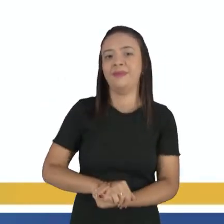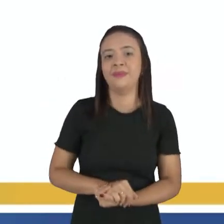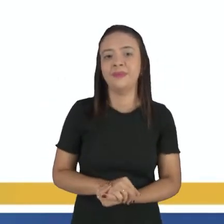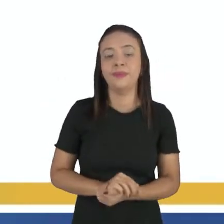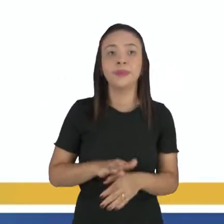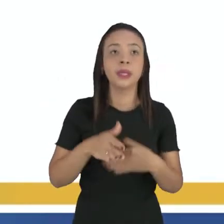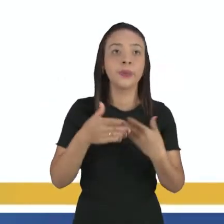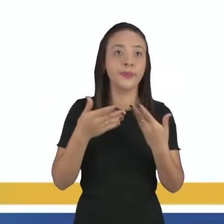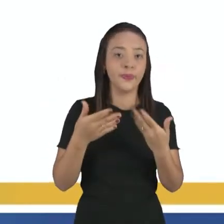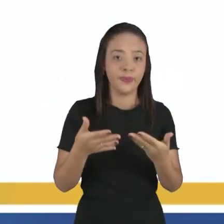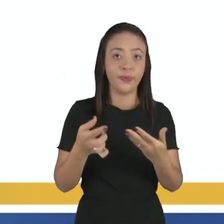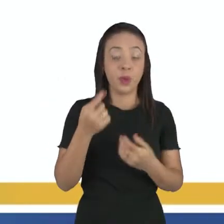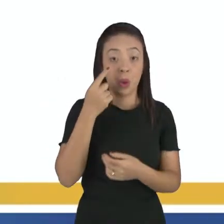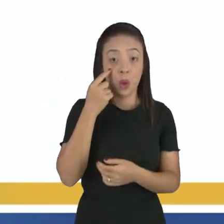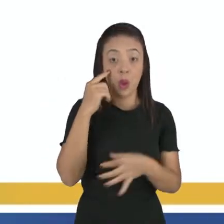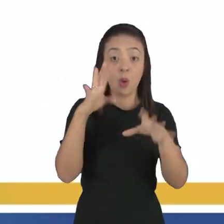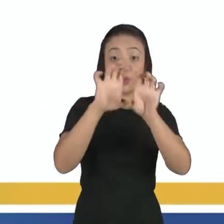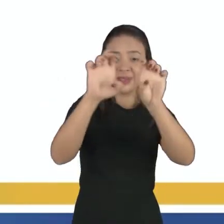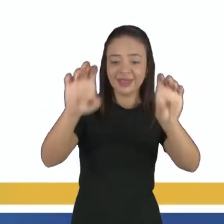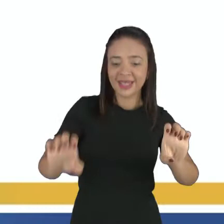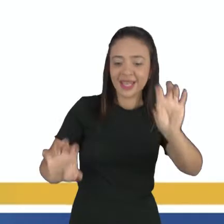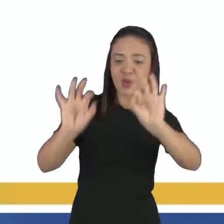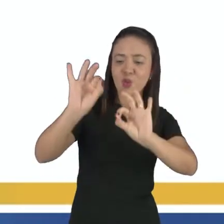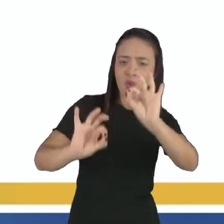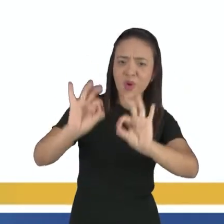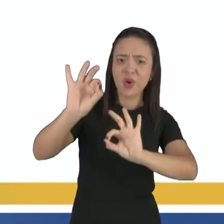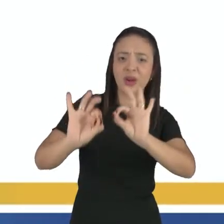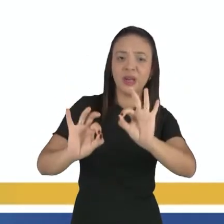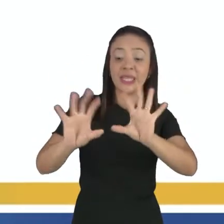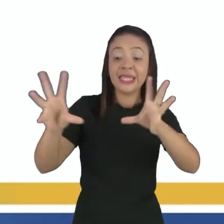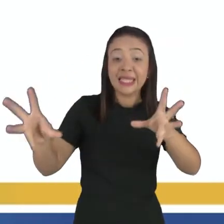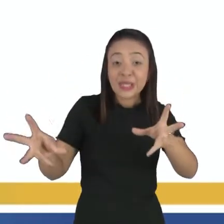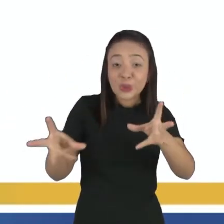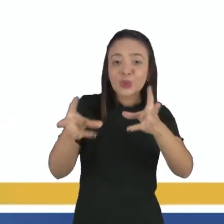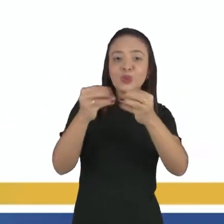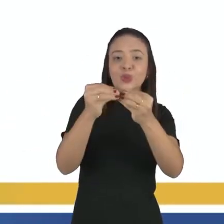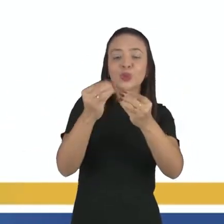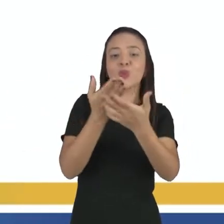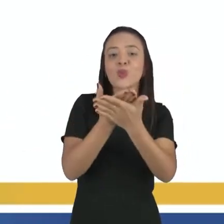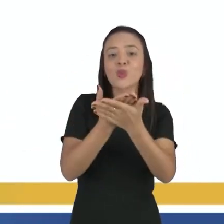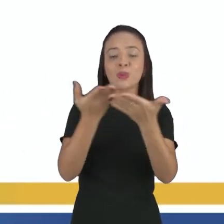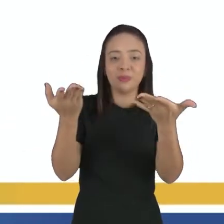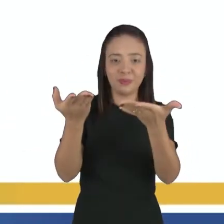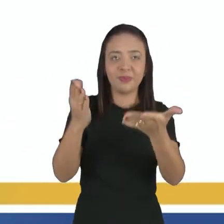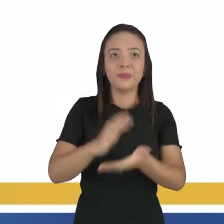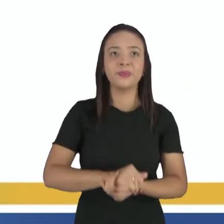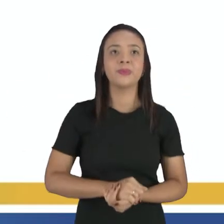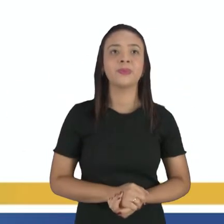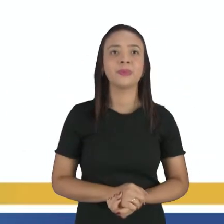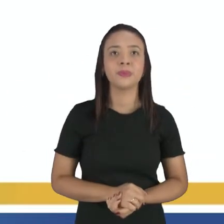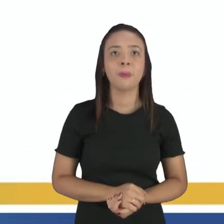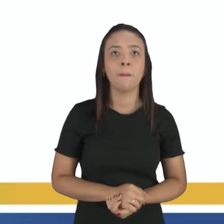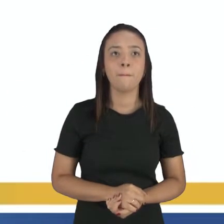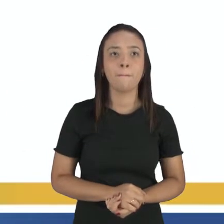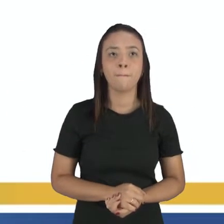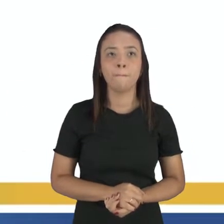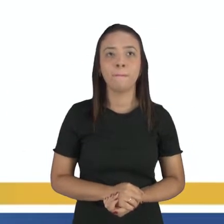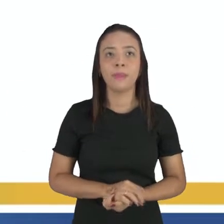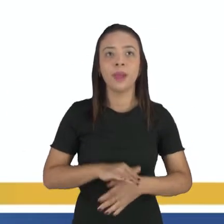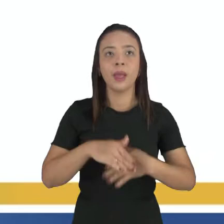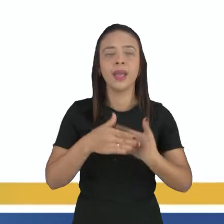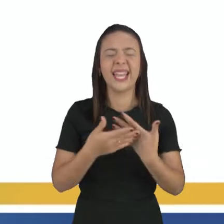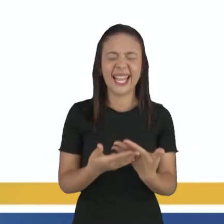esse esse esquema que eu trago para vocês resume muito bem aula de hoje então vamos lá